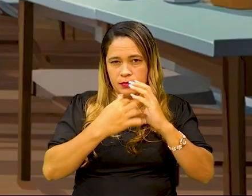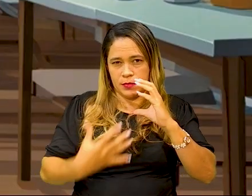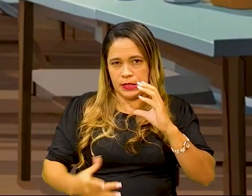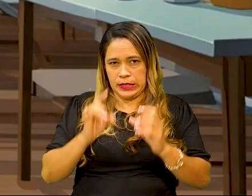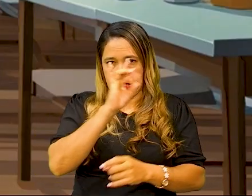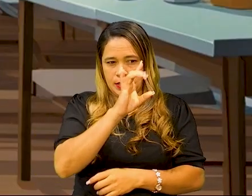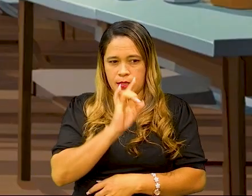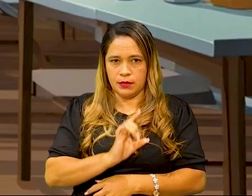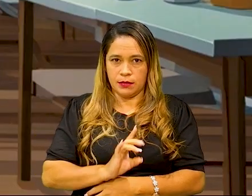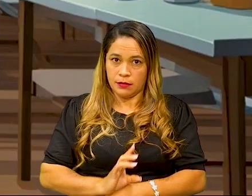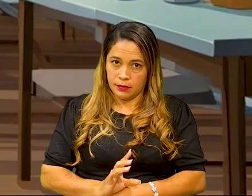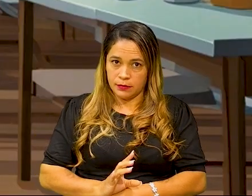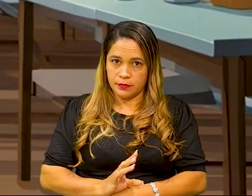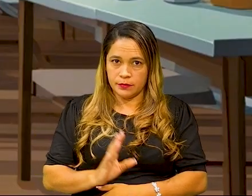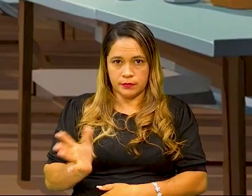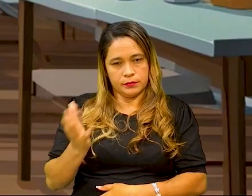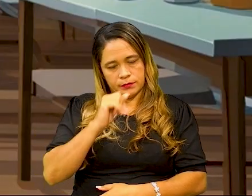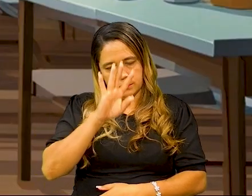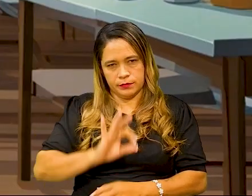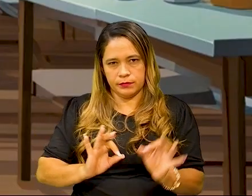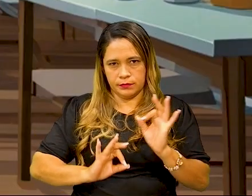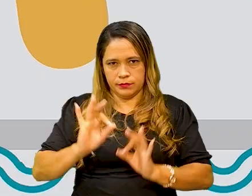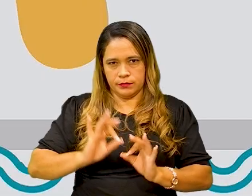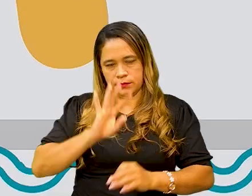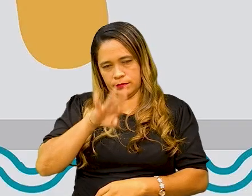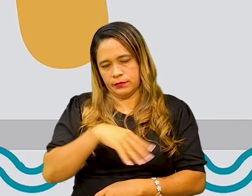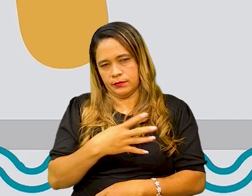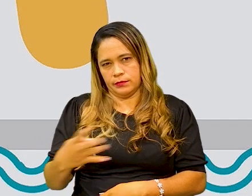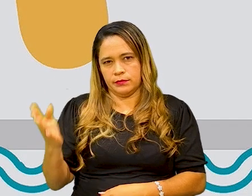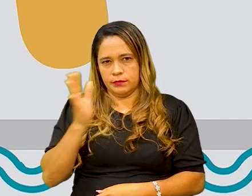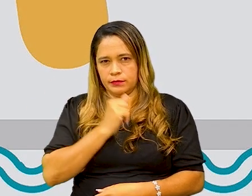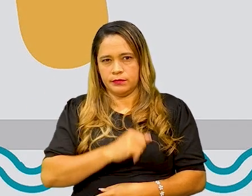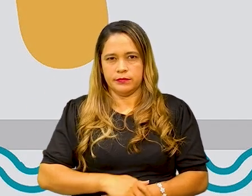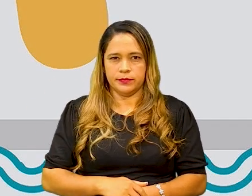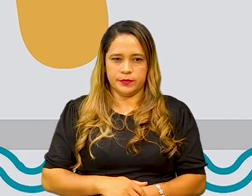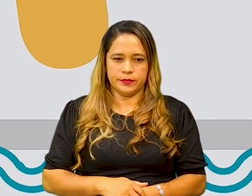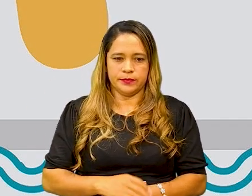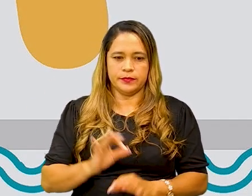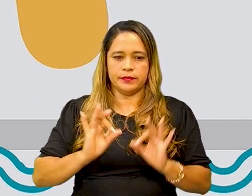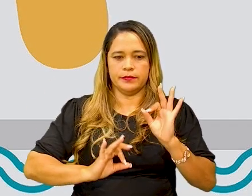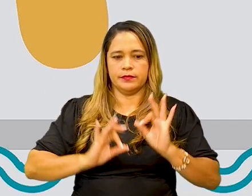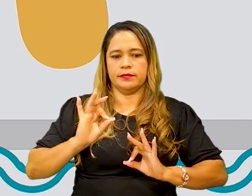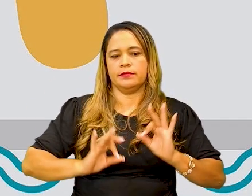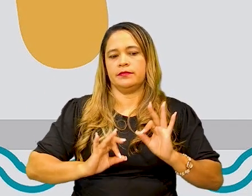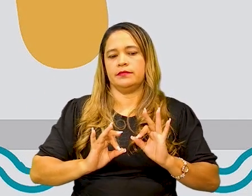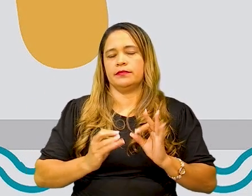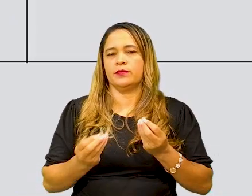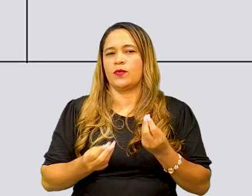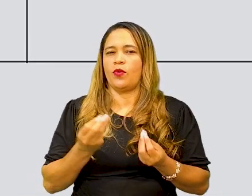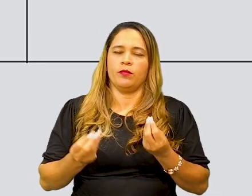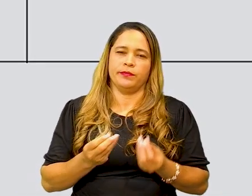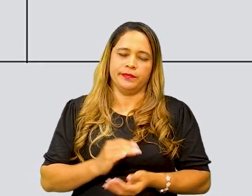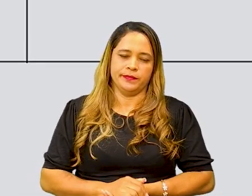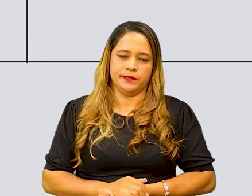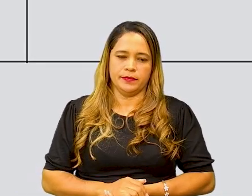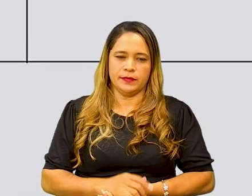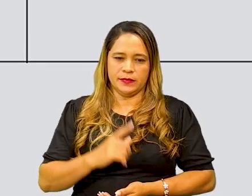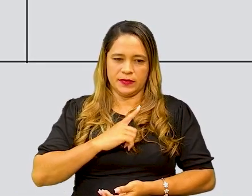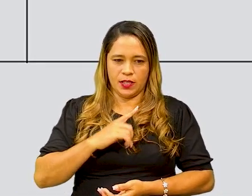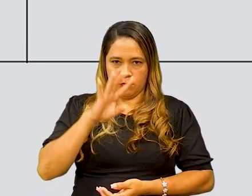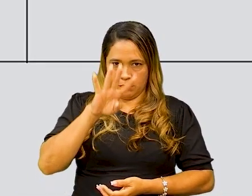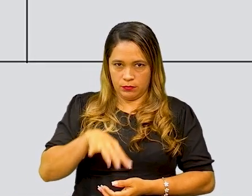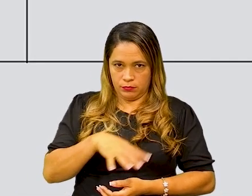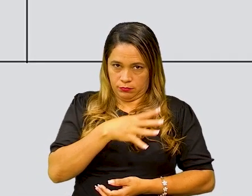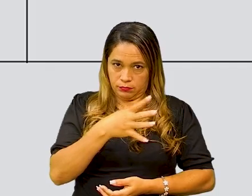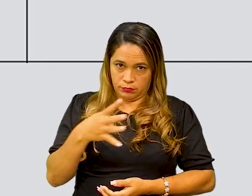uma dessas doenças. Vamos organizar esse quadro? Vamos comigo para a tela, bora lá. Nós vamos organizar o quadro da seguinte maneira. Você vai montar um quadrinho para